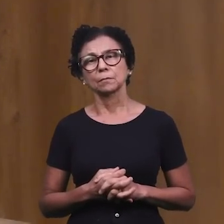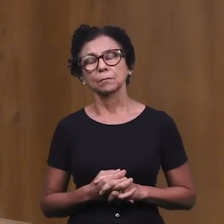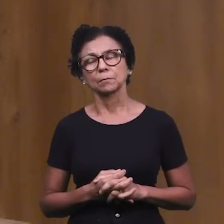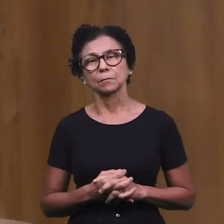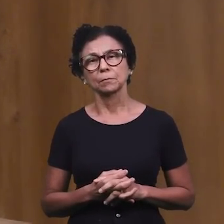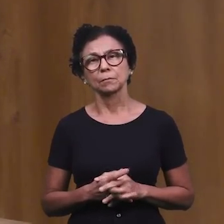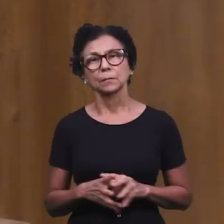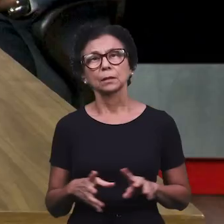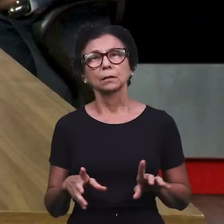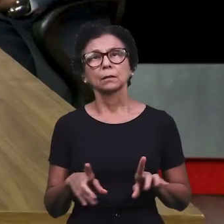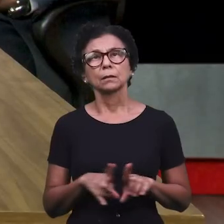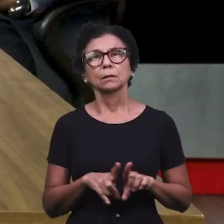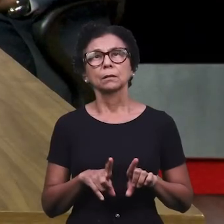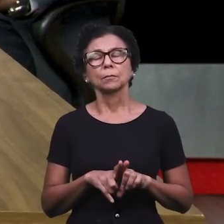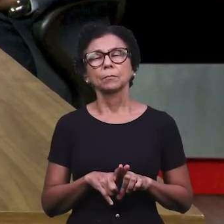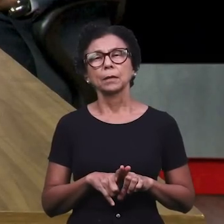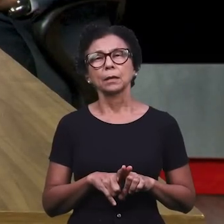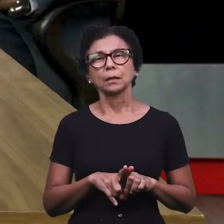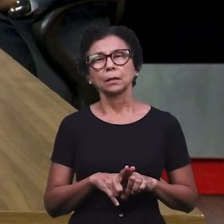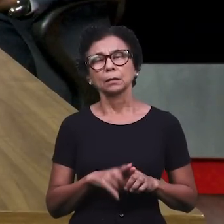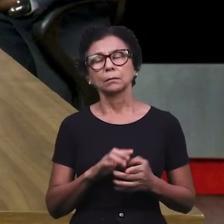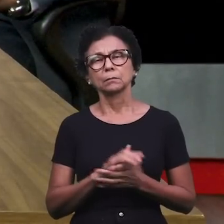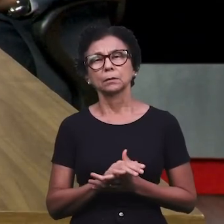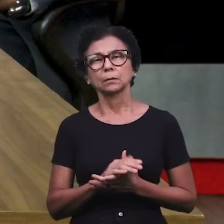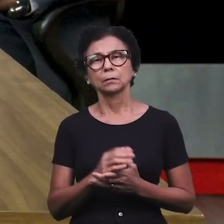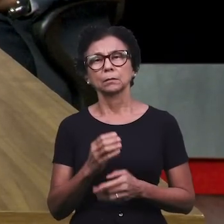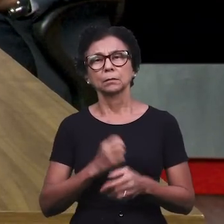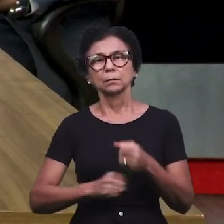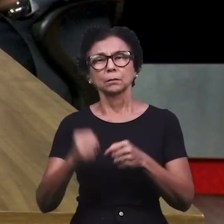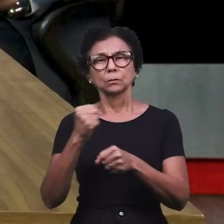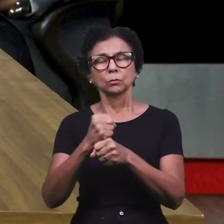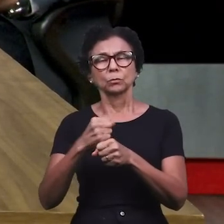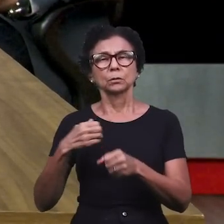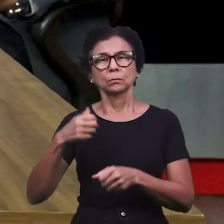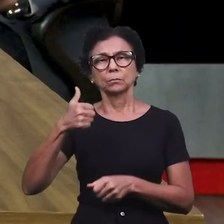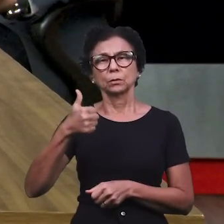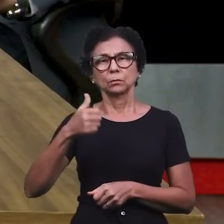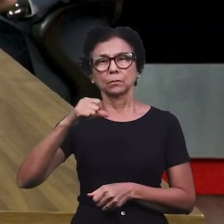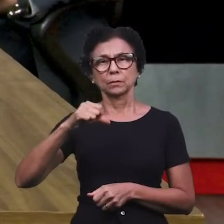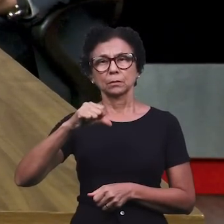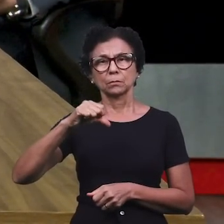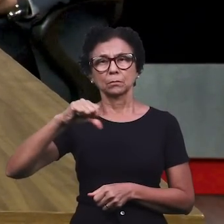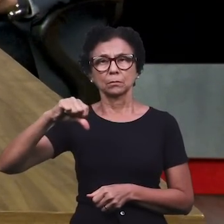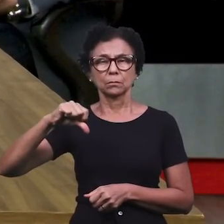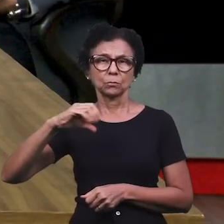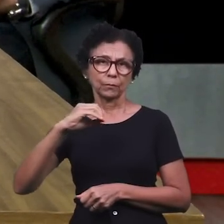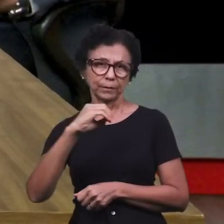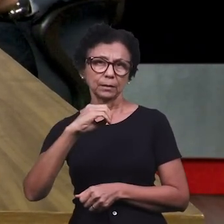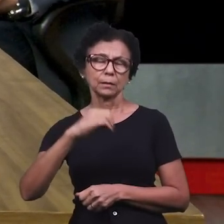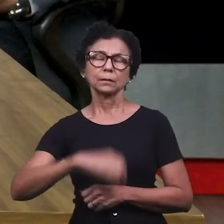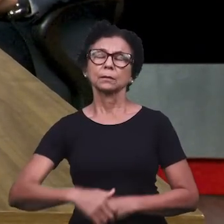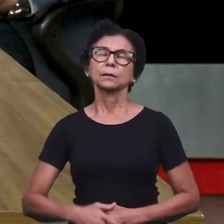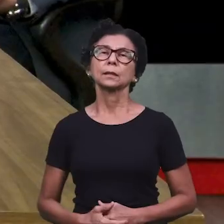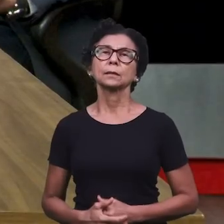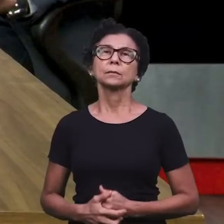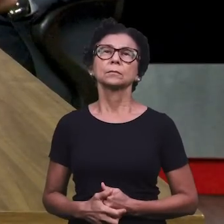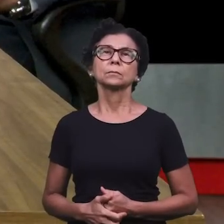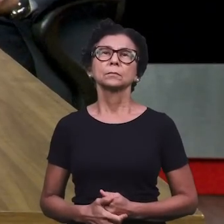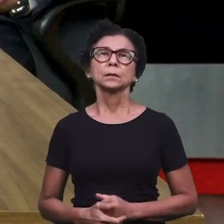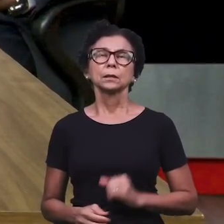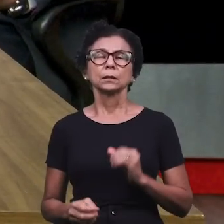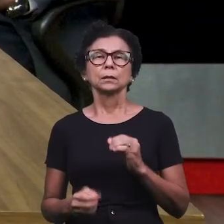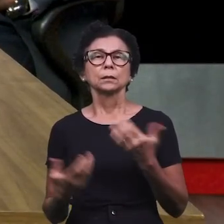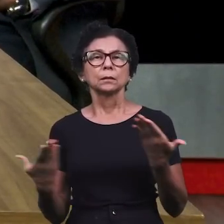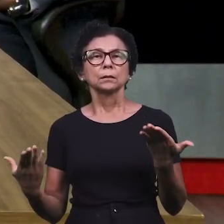que surgiu ali a partir da década de 90, principalmente ali com a criação do Institute